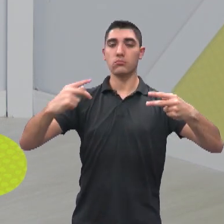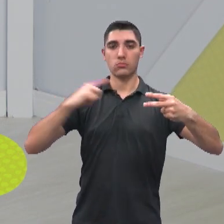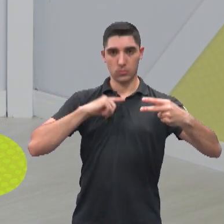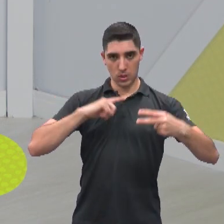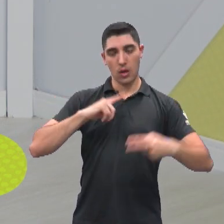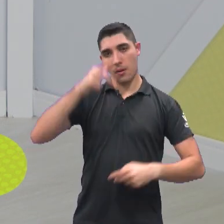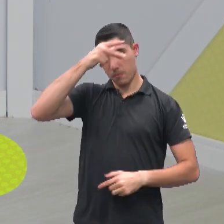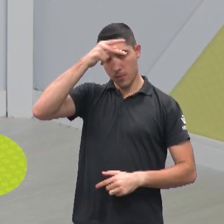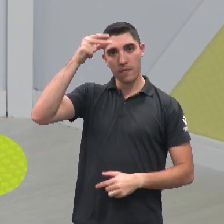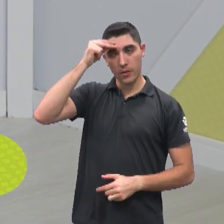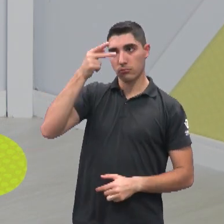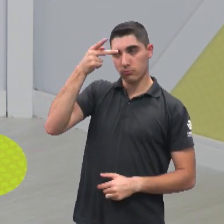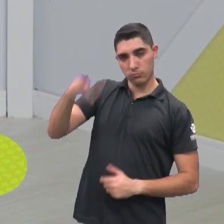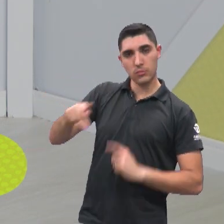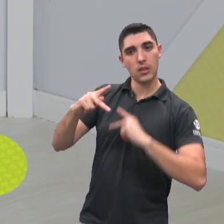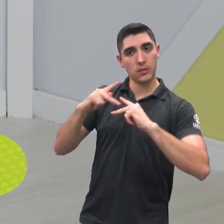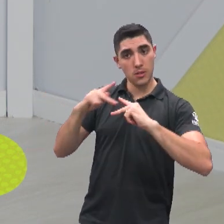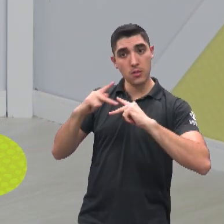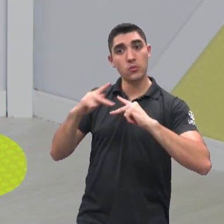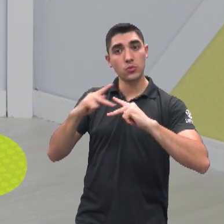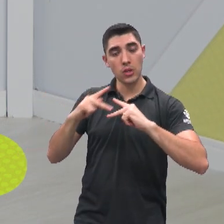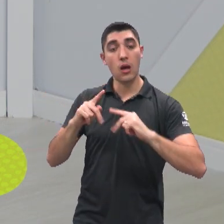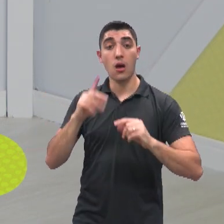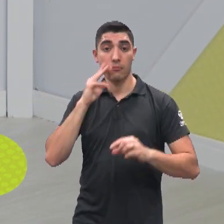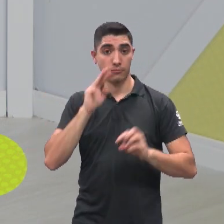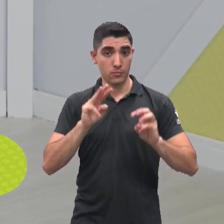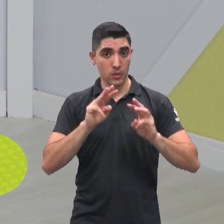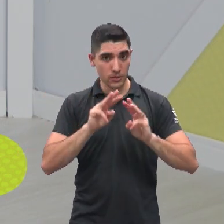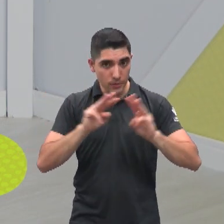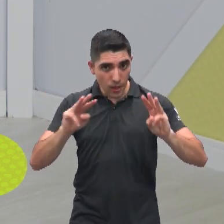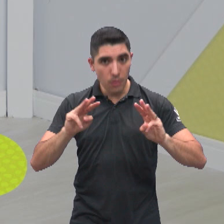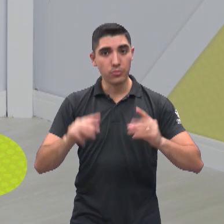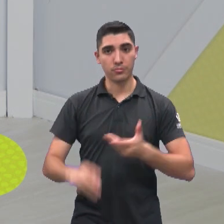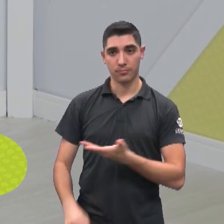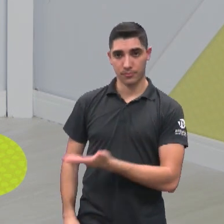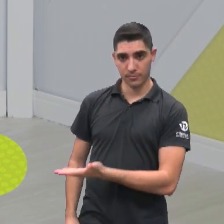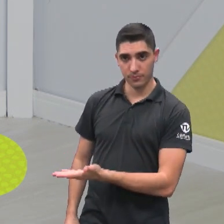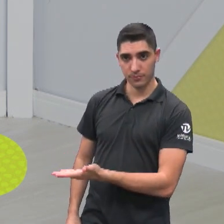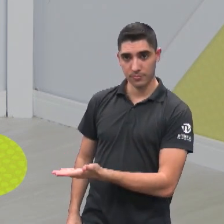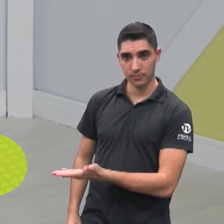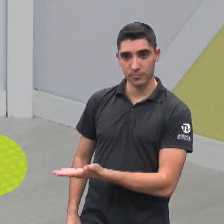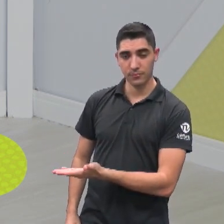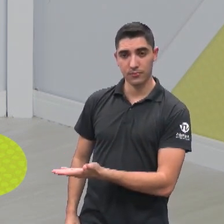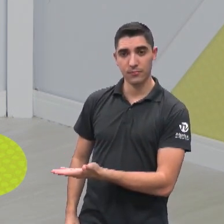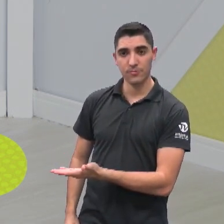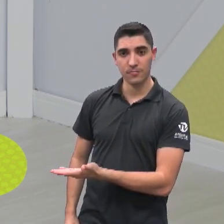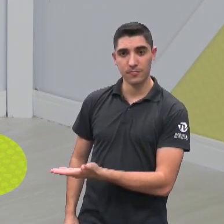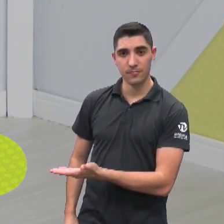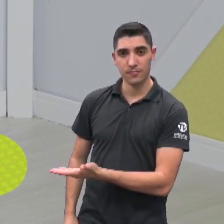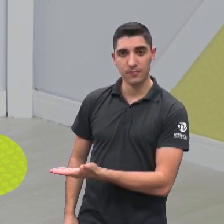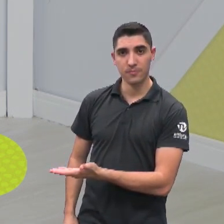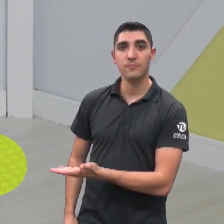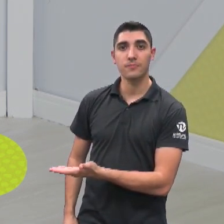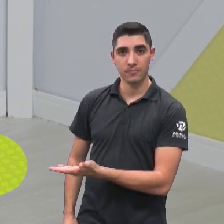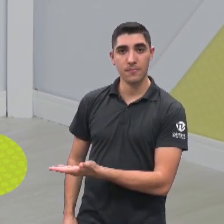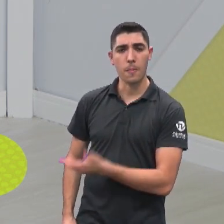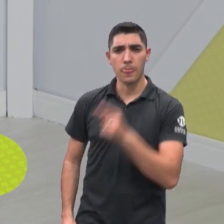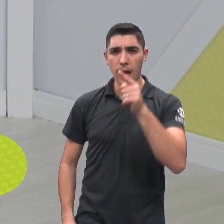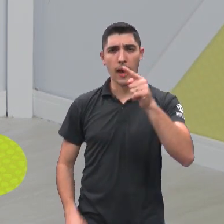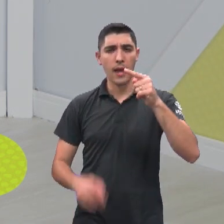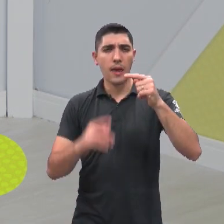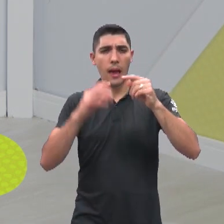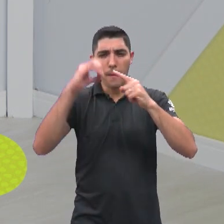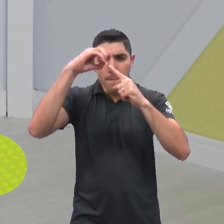da Prefeitura de São José dos Campos em www.sjc.sp.gov.br. @sp.gov.br. No campo busca, você coloca